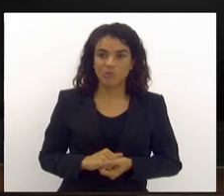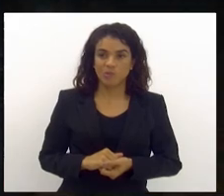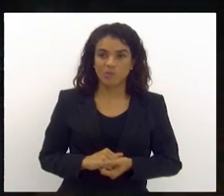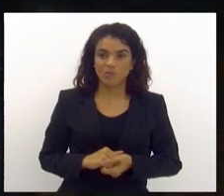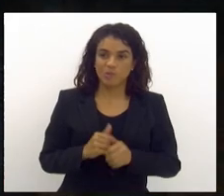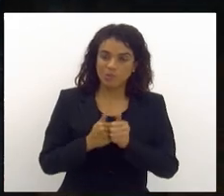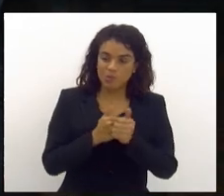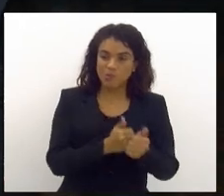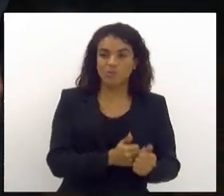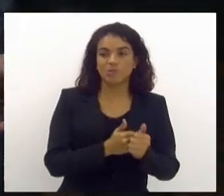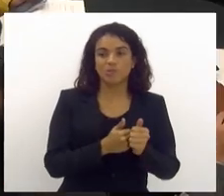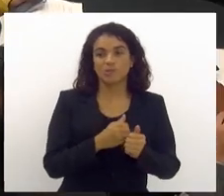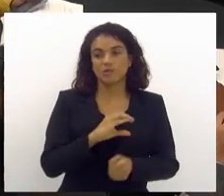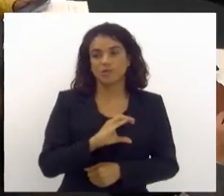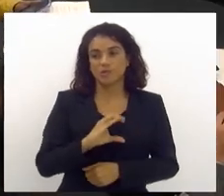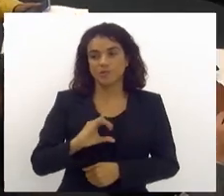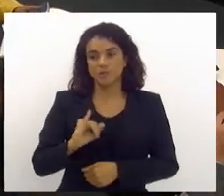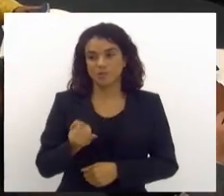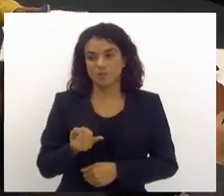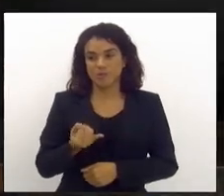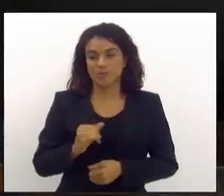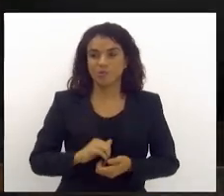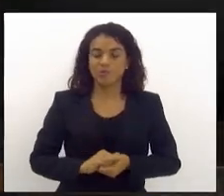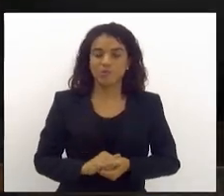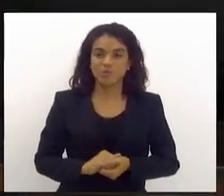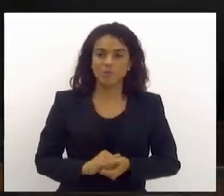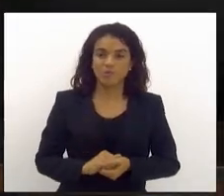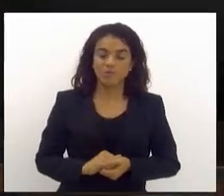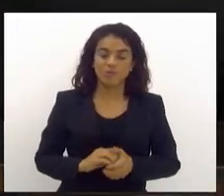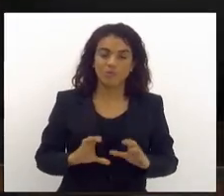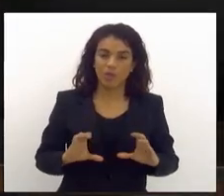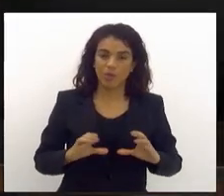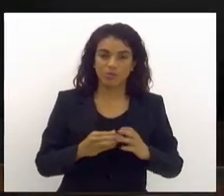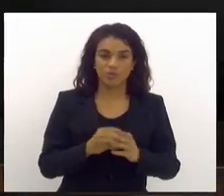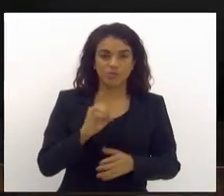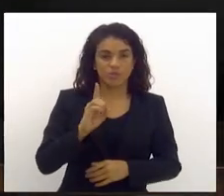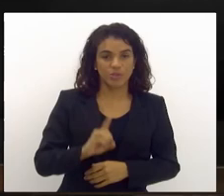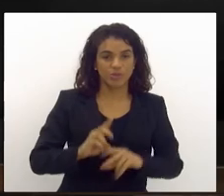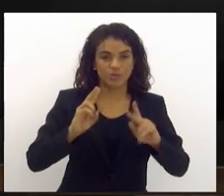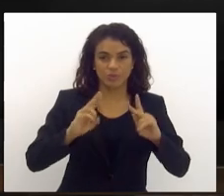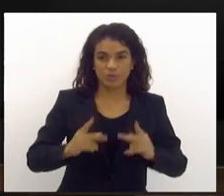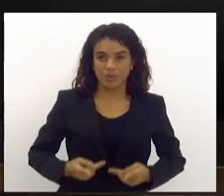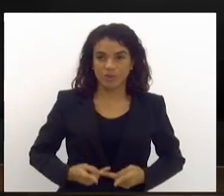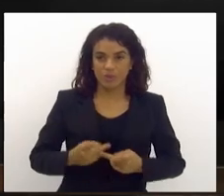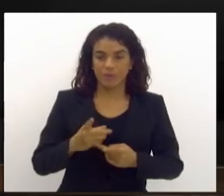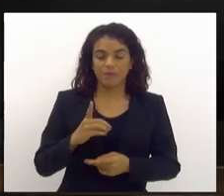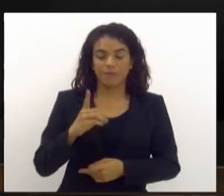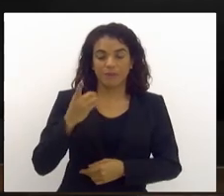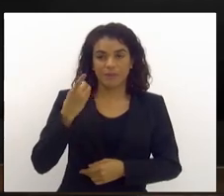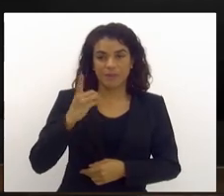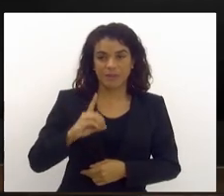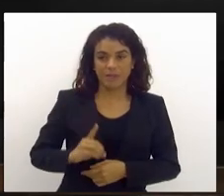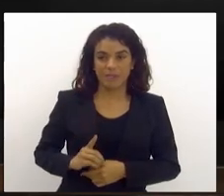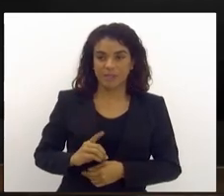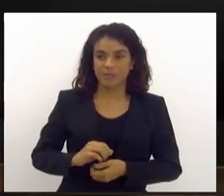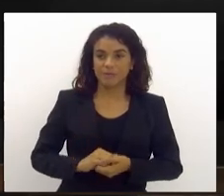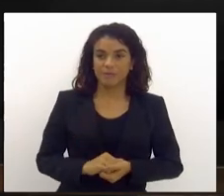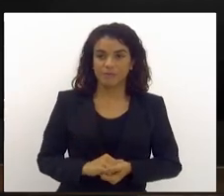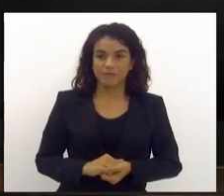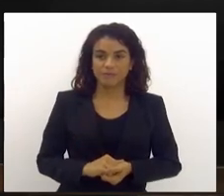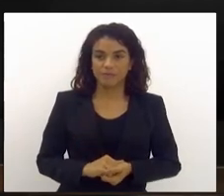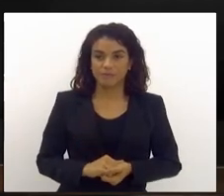Acompanhe a CCJ, presidente. Muito obrigado. Pela Comissão de Defesa dos Direitos Humanos, deputada Dani Monteiro.